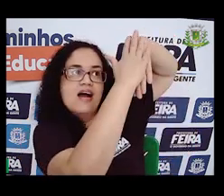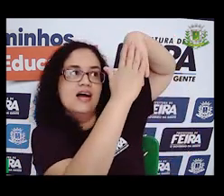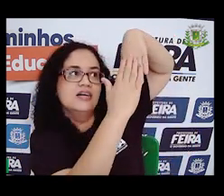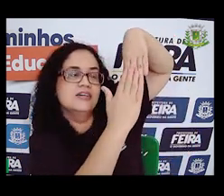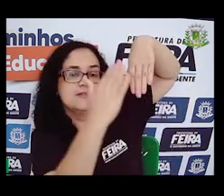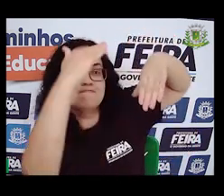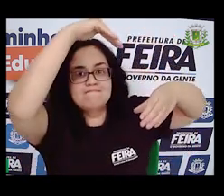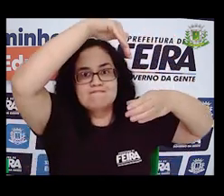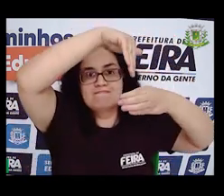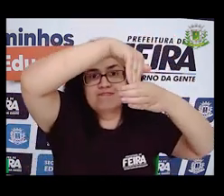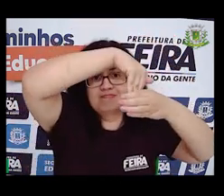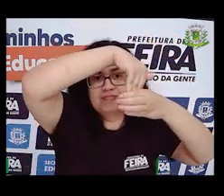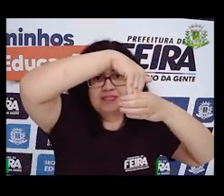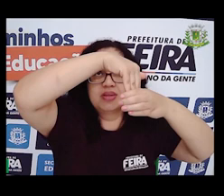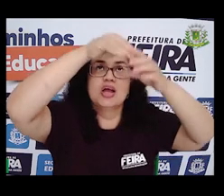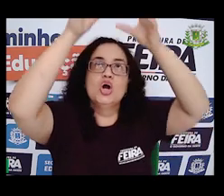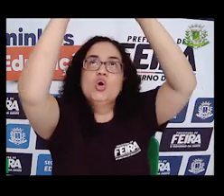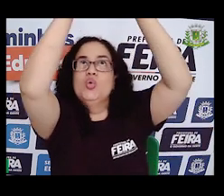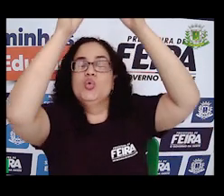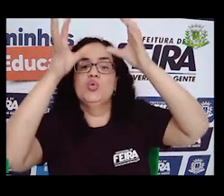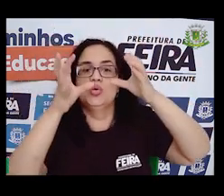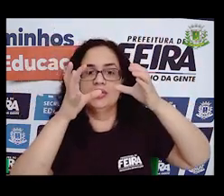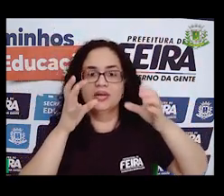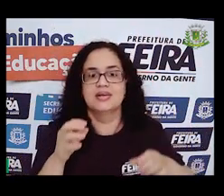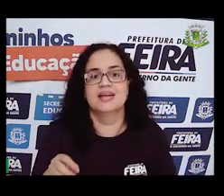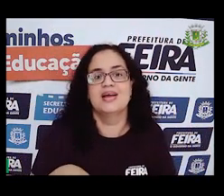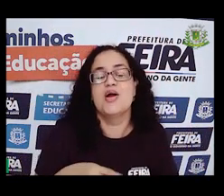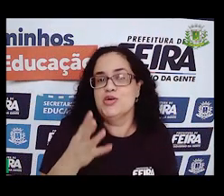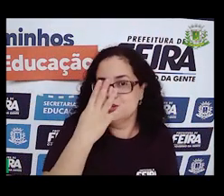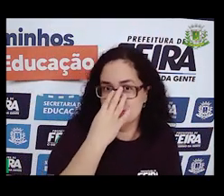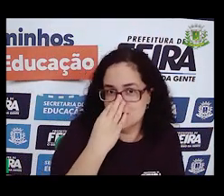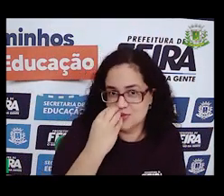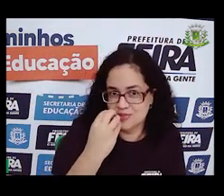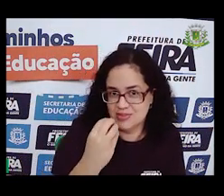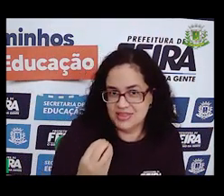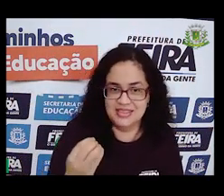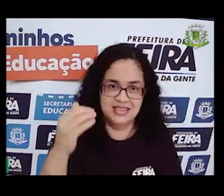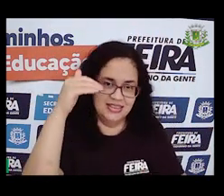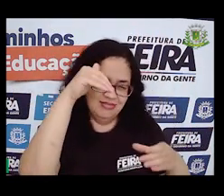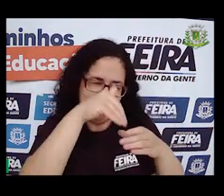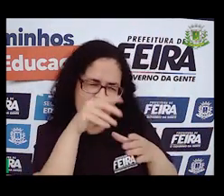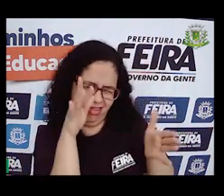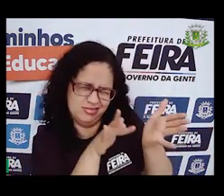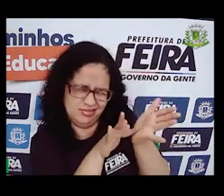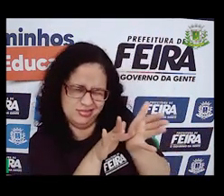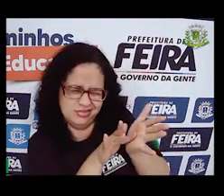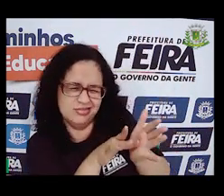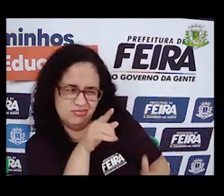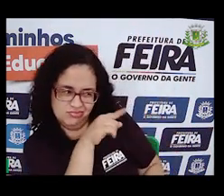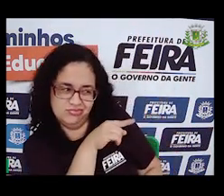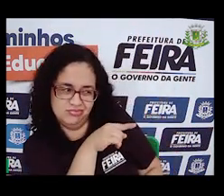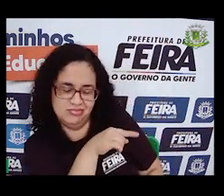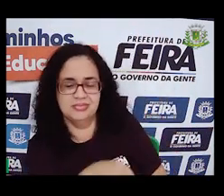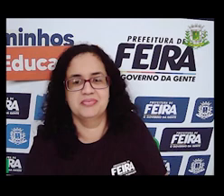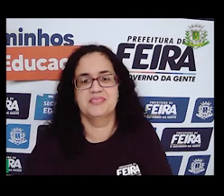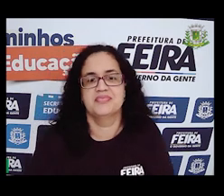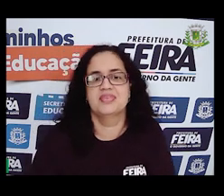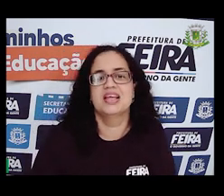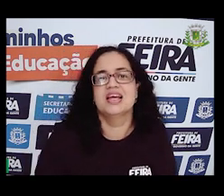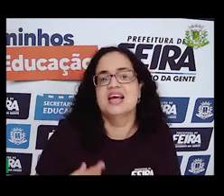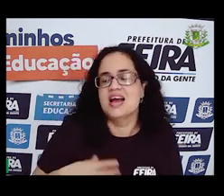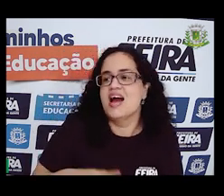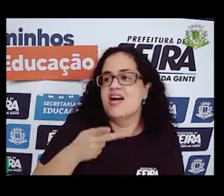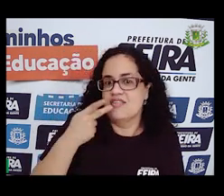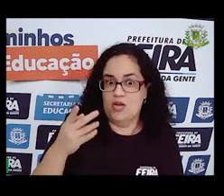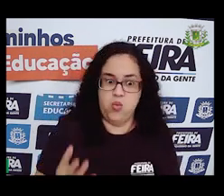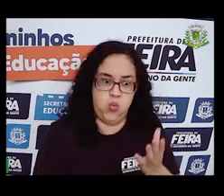entrar na casa pela chaminé. Os porquinhos, vendo que tramava o lobo, reagiram logo. Puseram